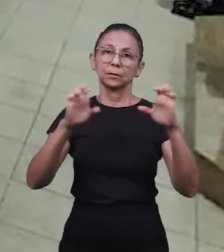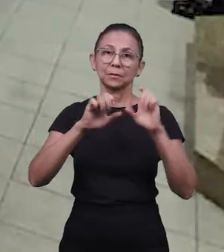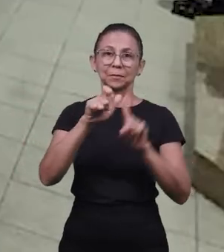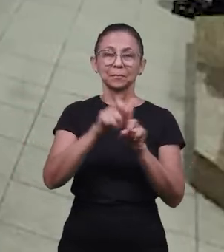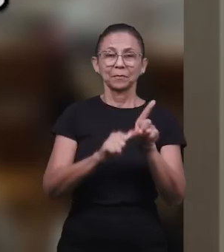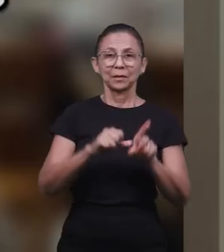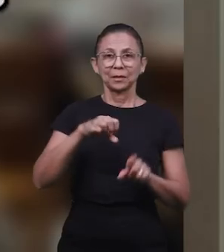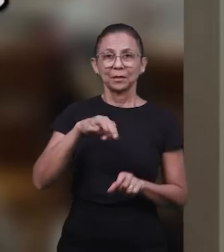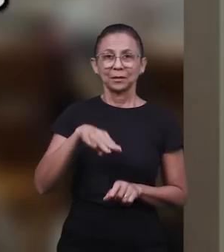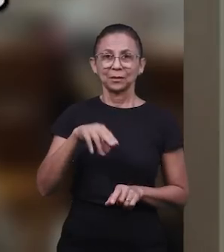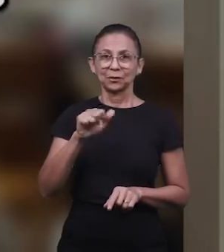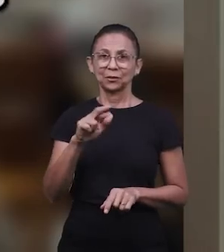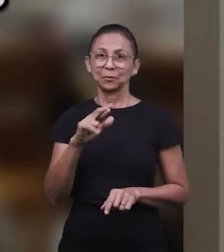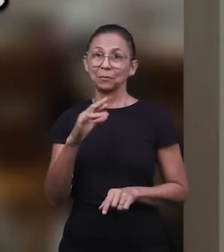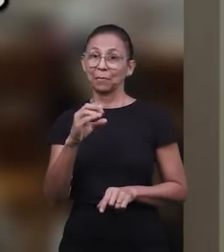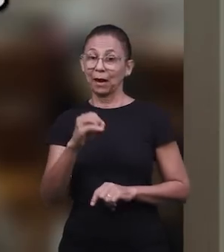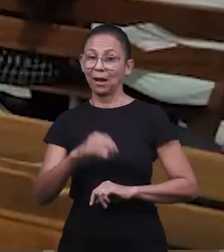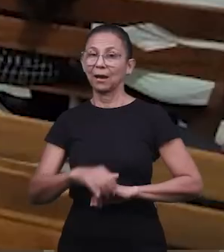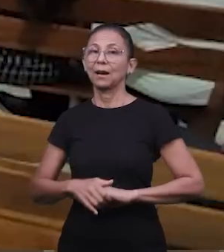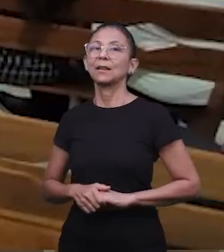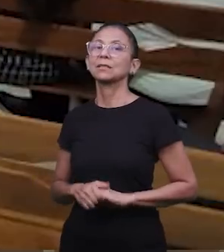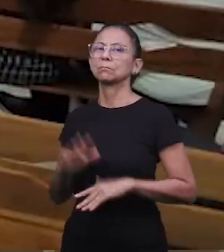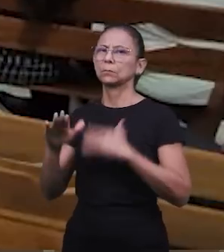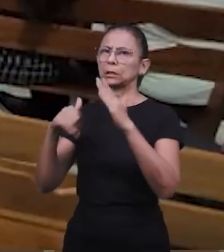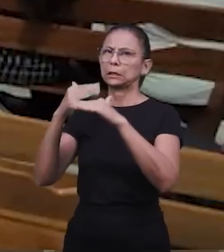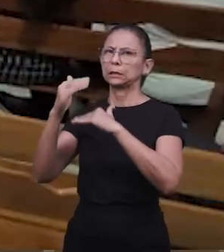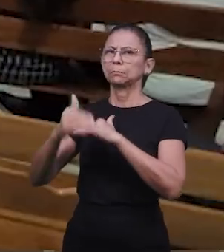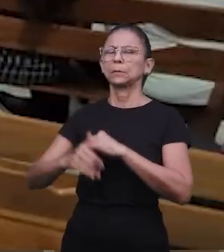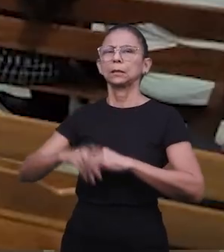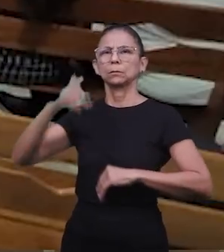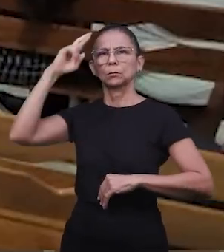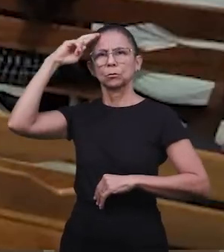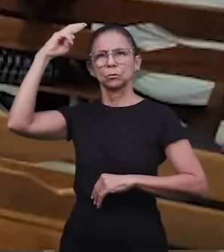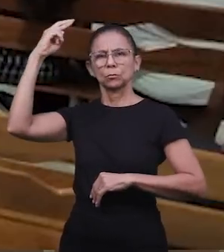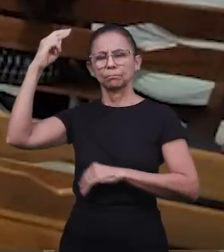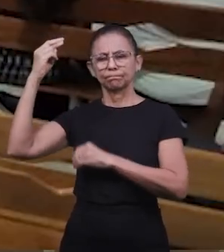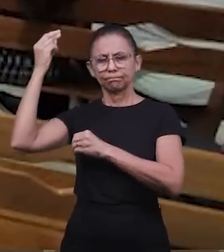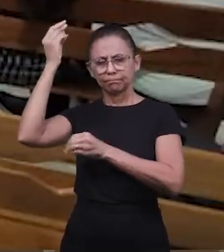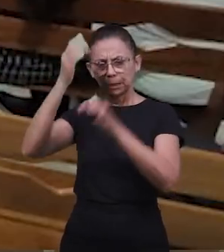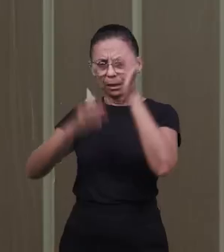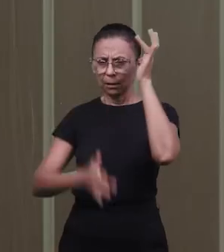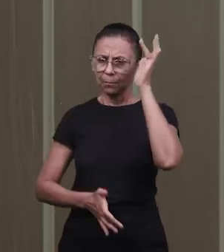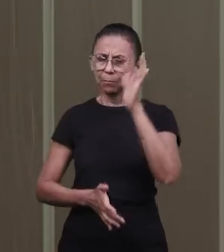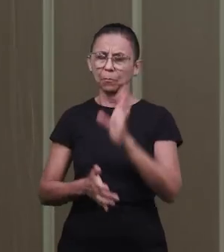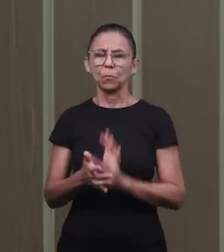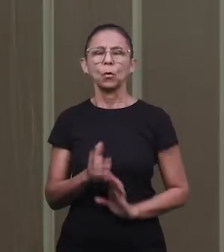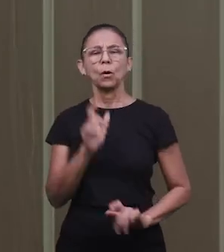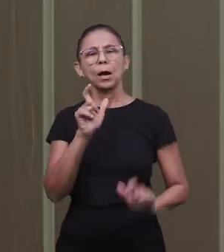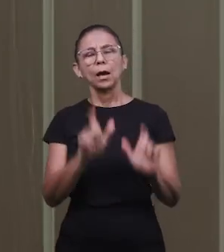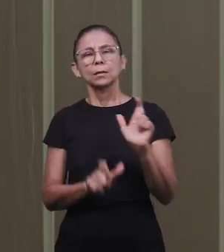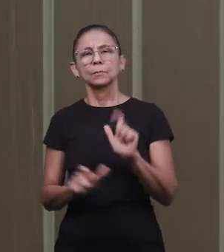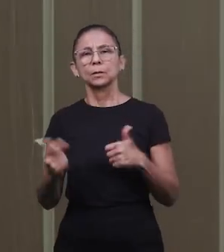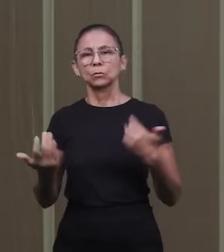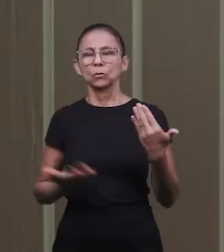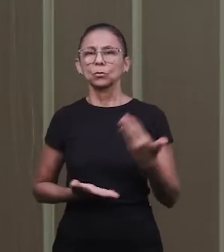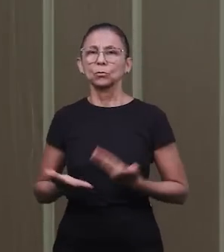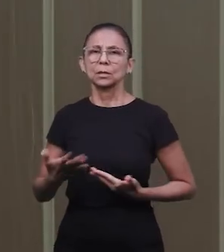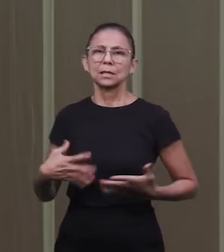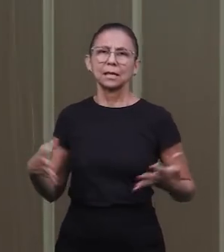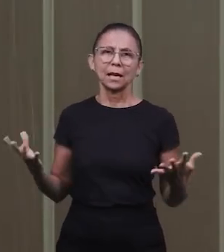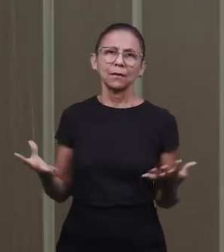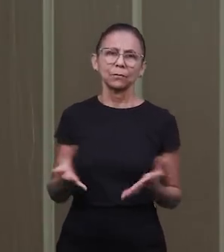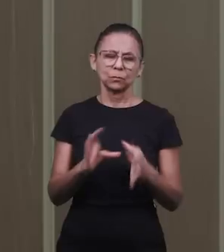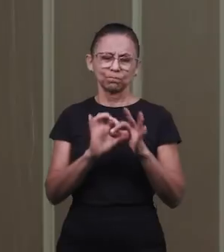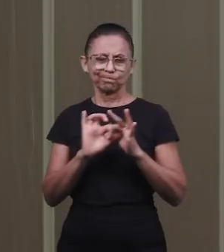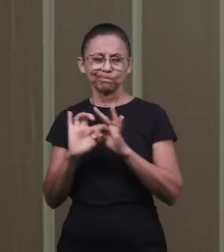das cantatas para o mês de março. E houve ali um fortalecimento da parte do Senhor muito grande, irmãos quebrantados, e as